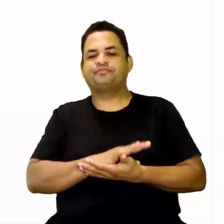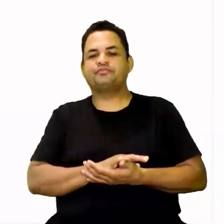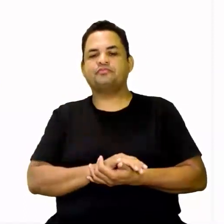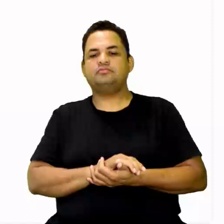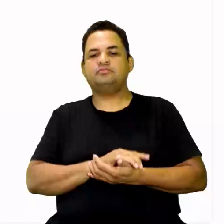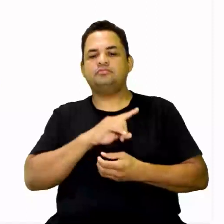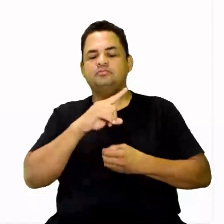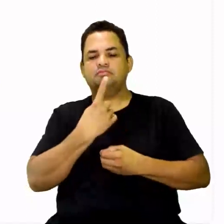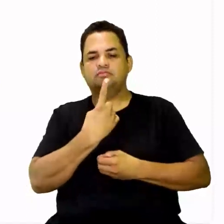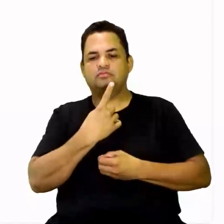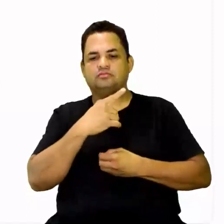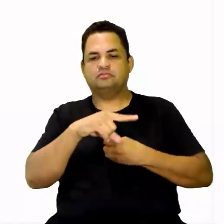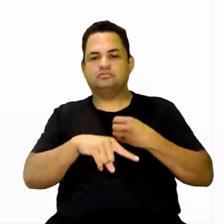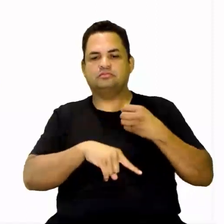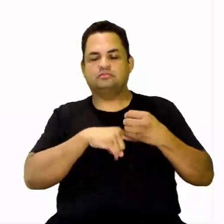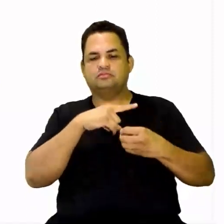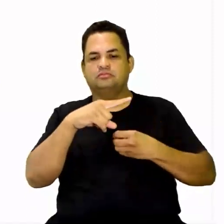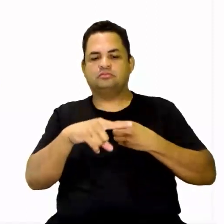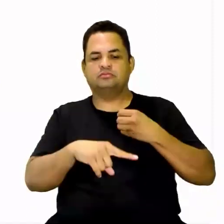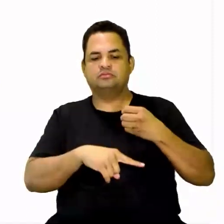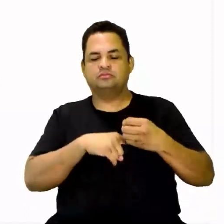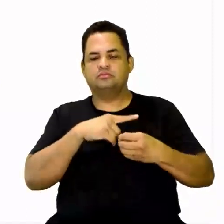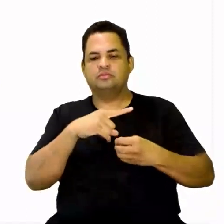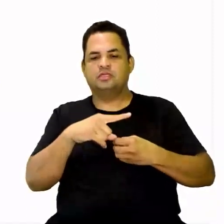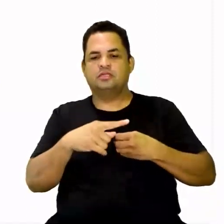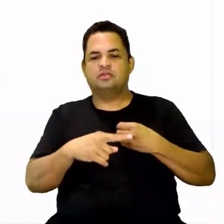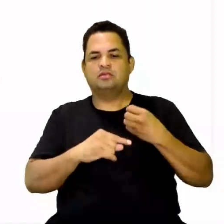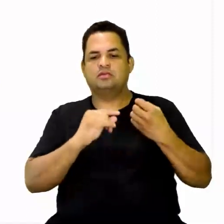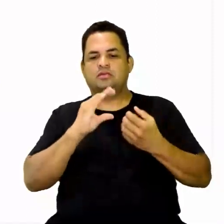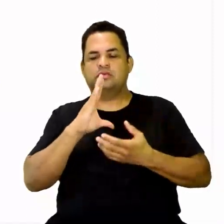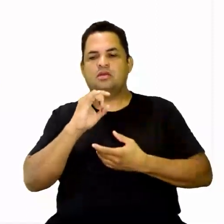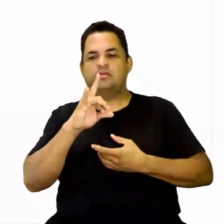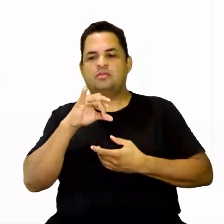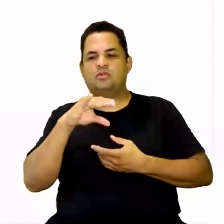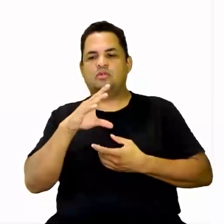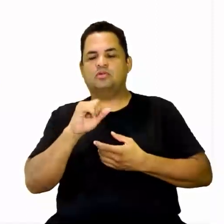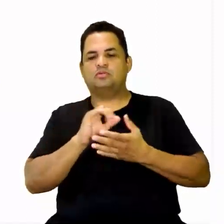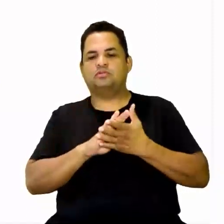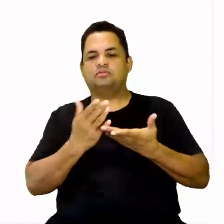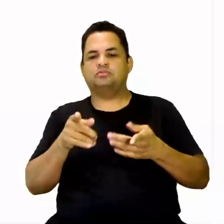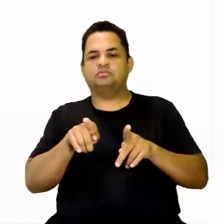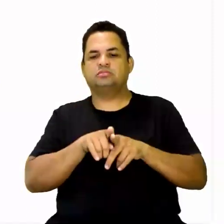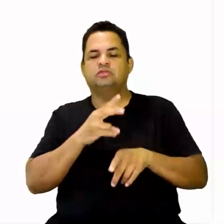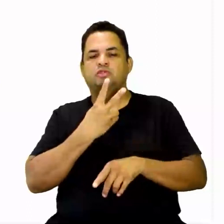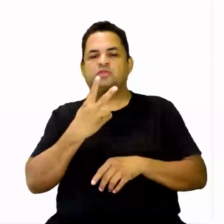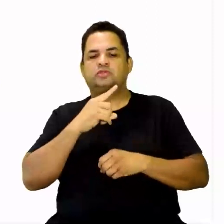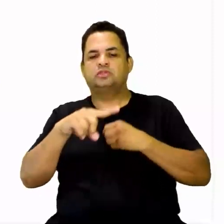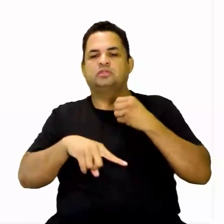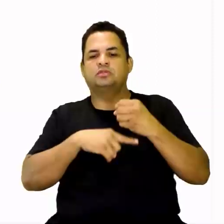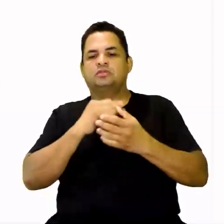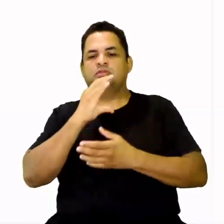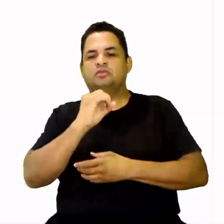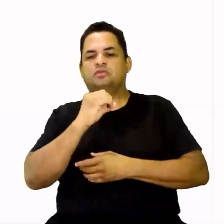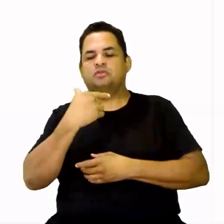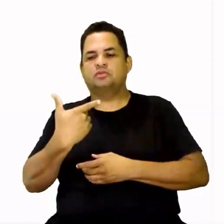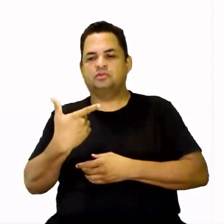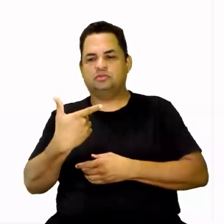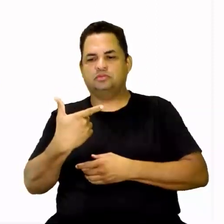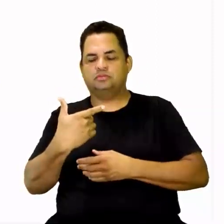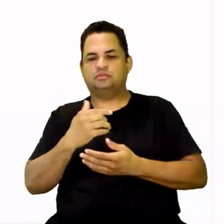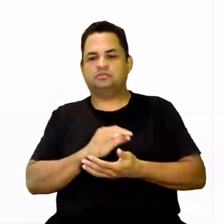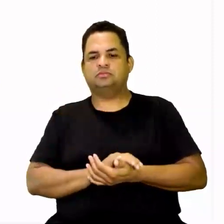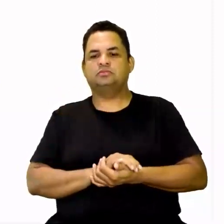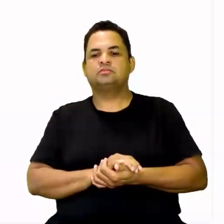átomo do elemento químico carbono e 2 átomos do elemento químico oxigênio.